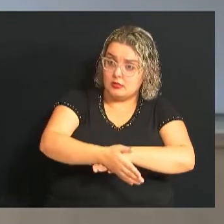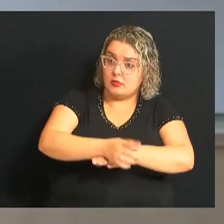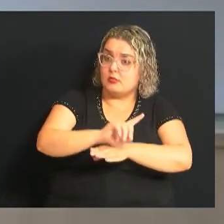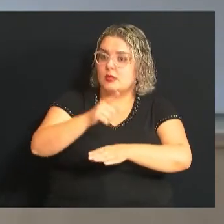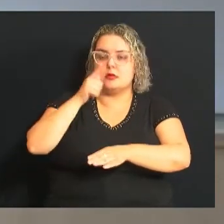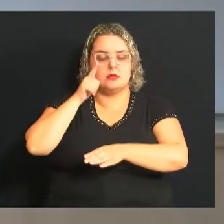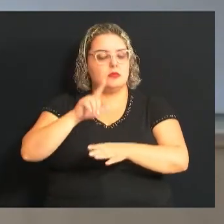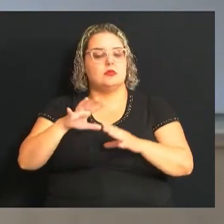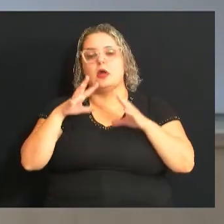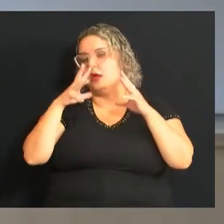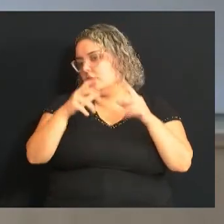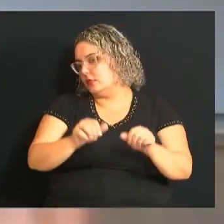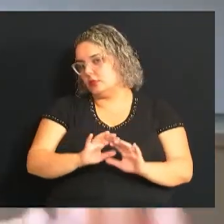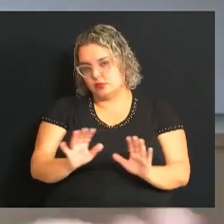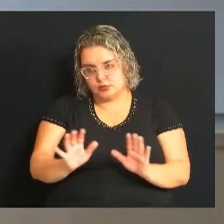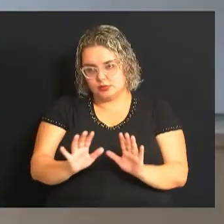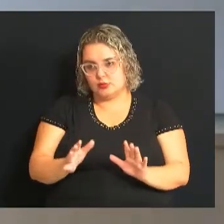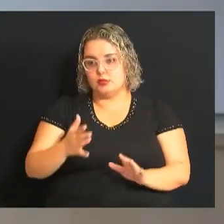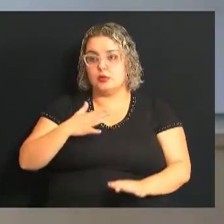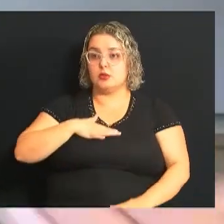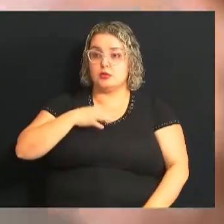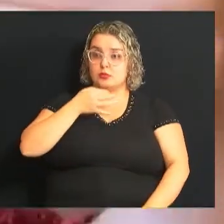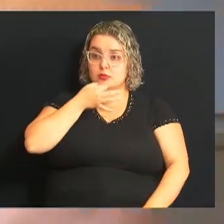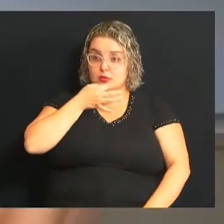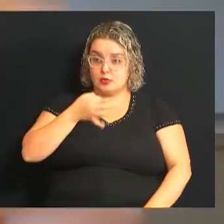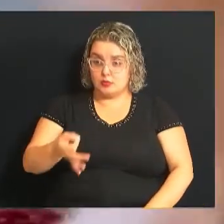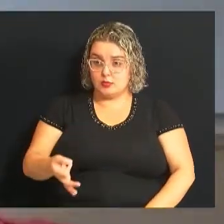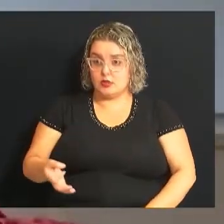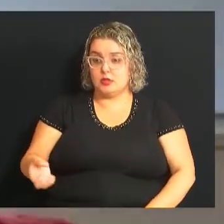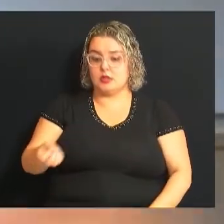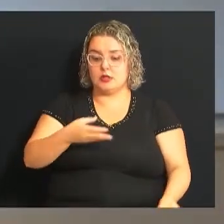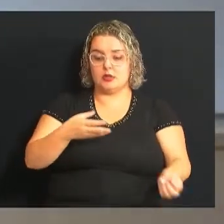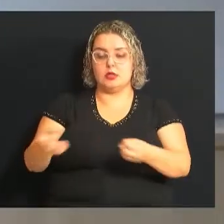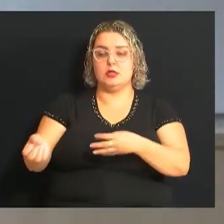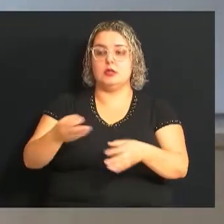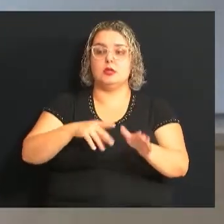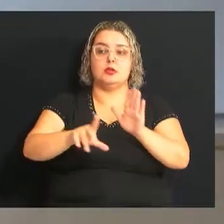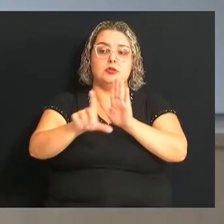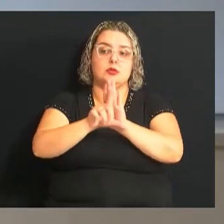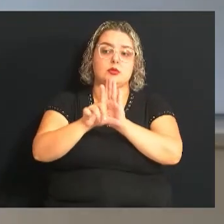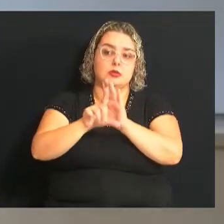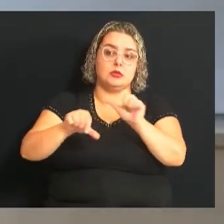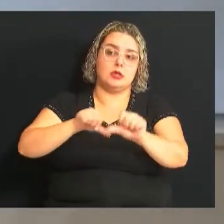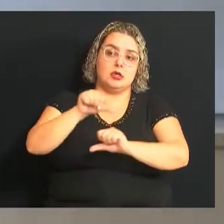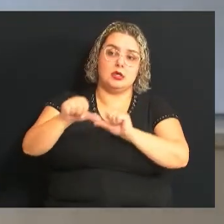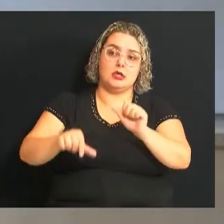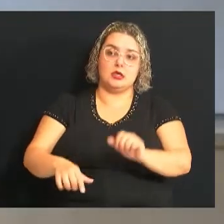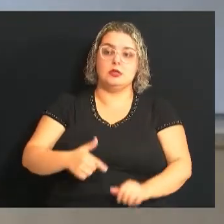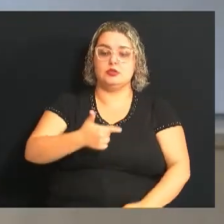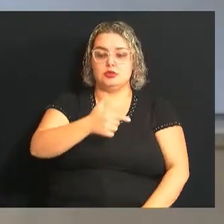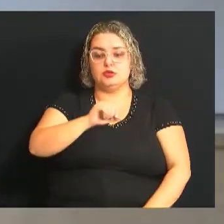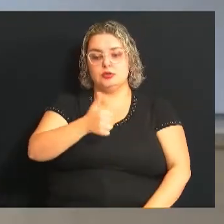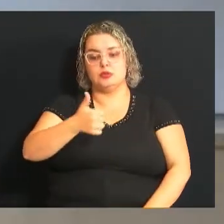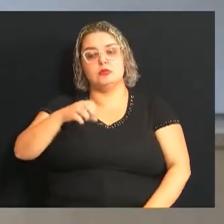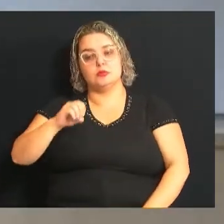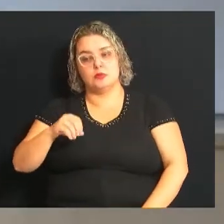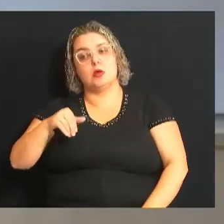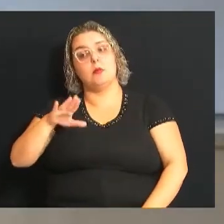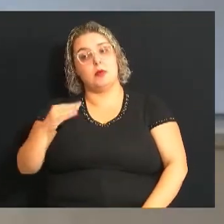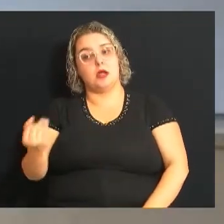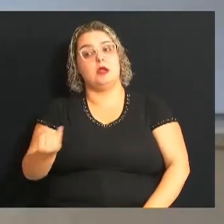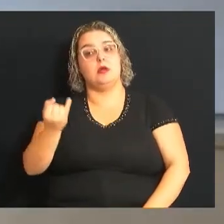tudo. Então, no meu ponto de vista, essa inovação da lei que modificou a lei de 2010 foi a mais importante, para que a